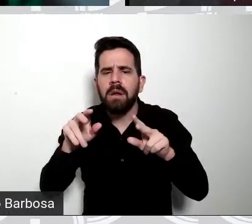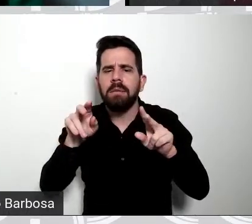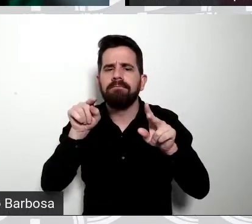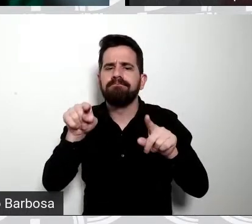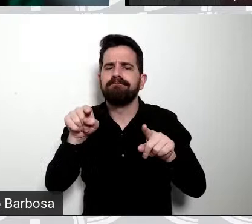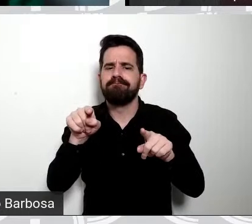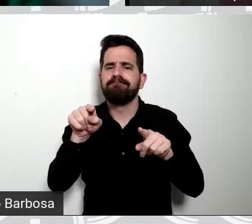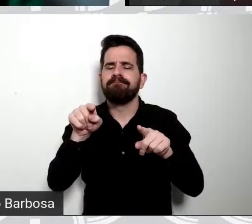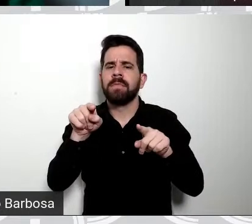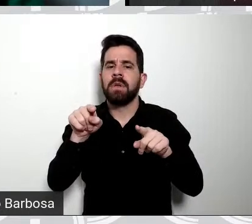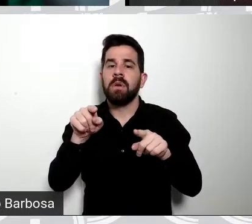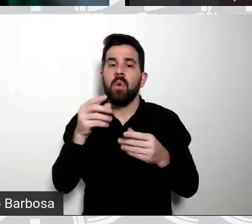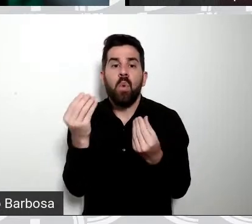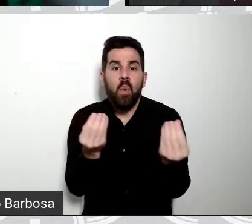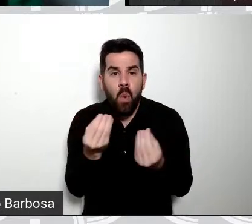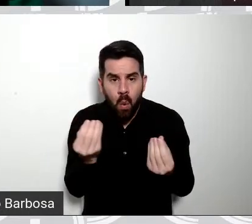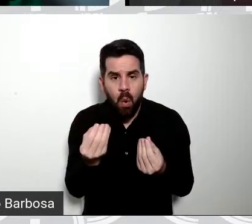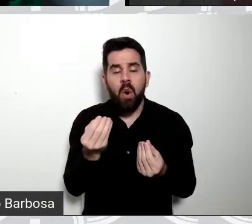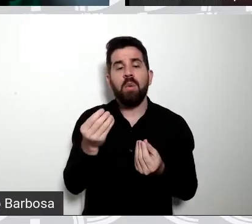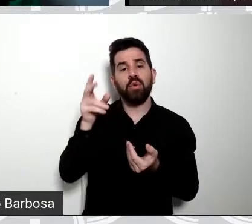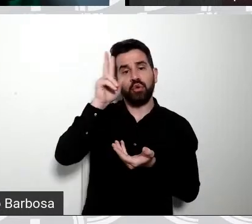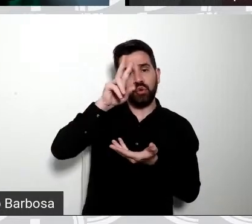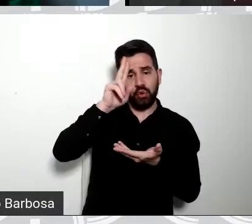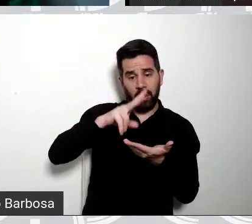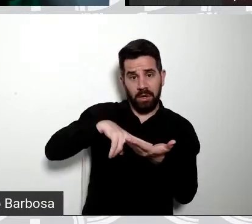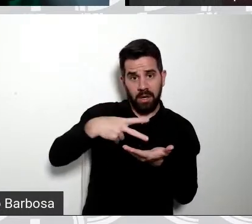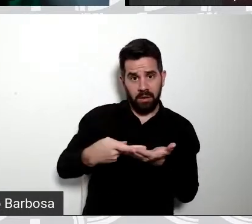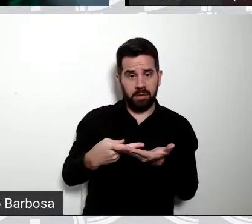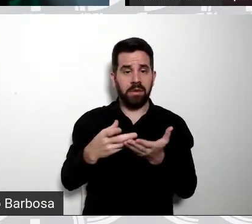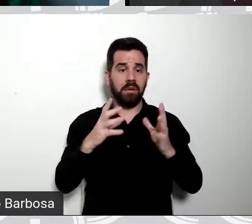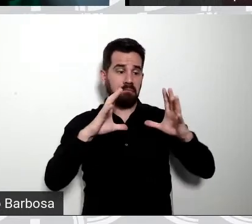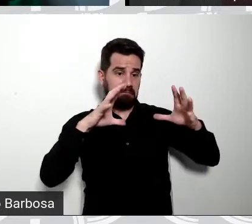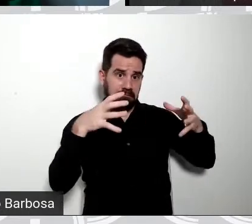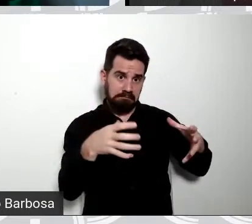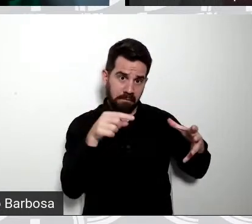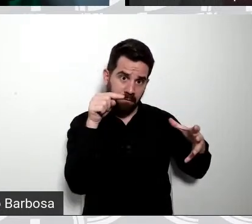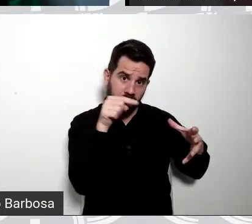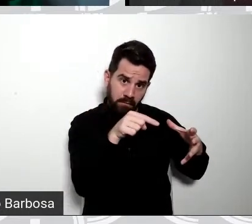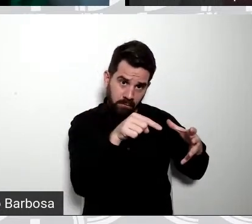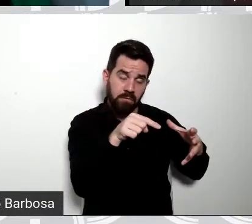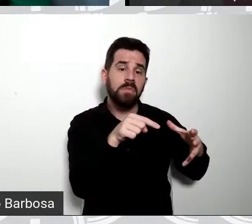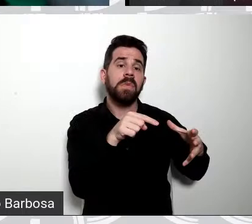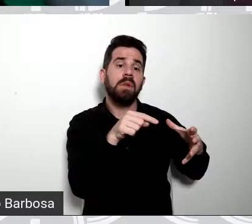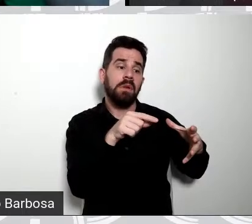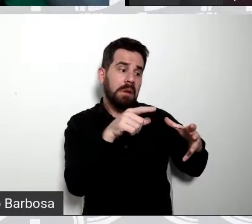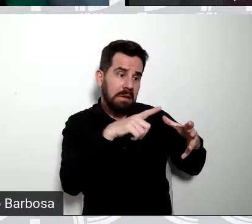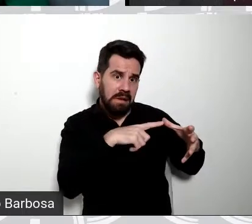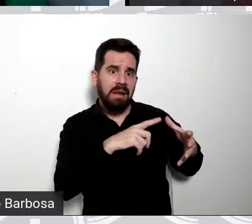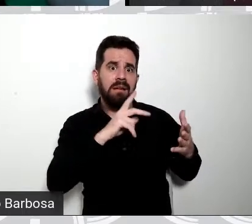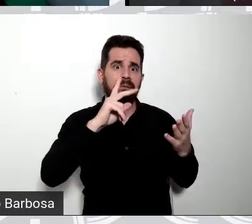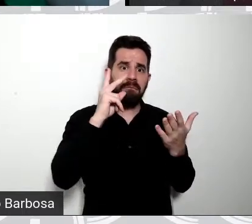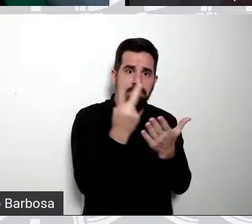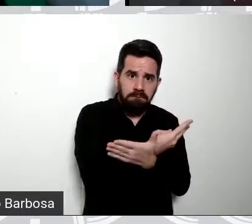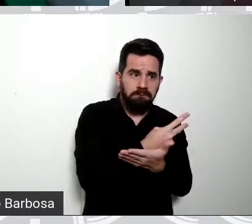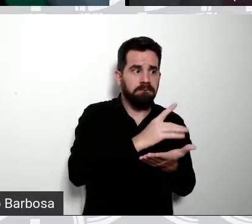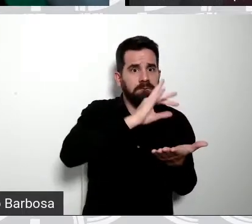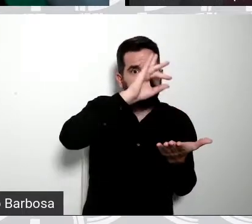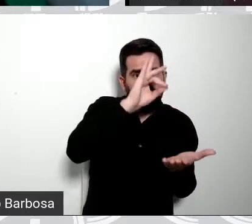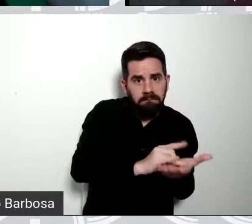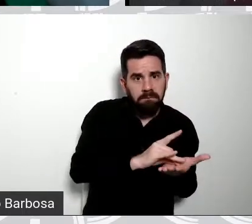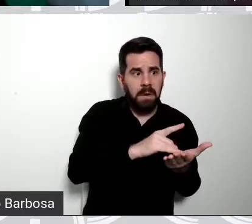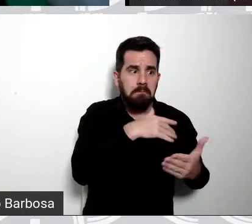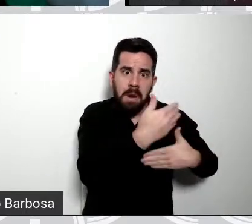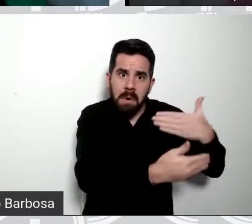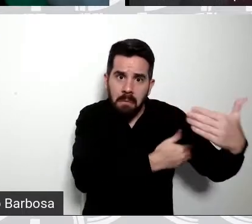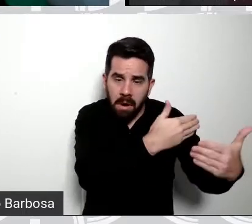da questão, coloca de um lado os fatos e eventos históricos e de outros historiadores, como norteadores de